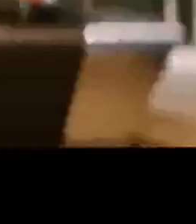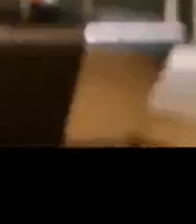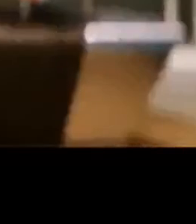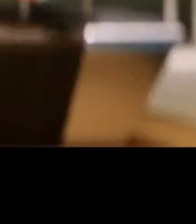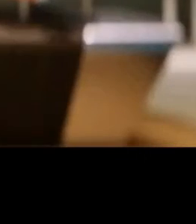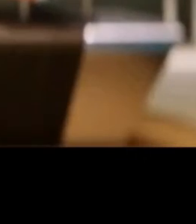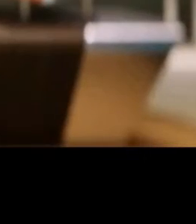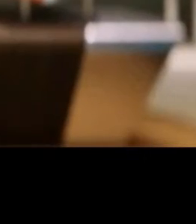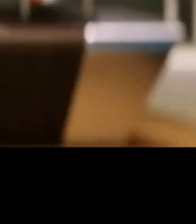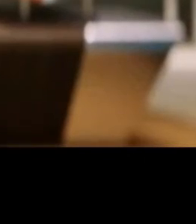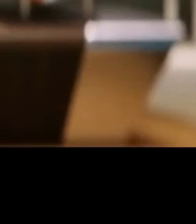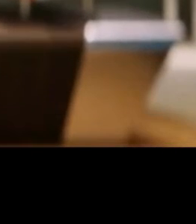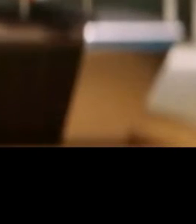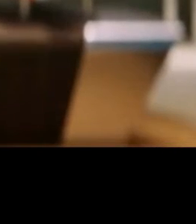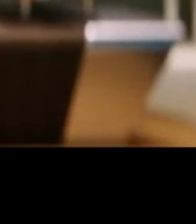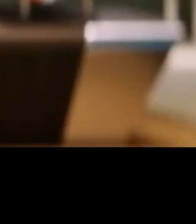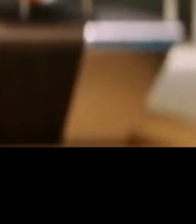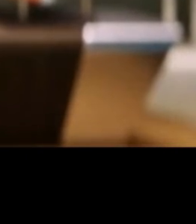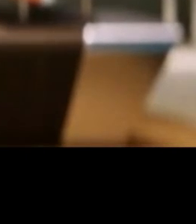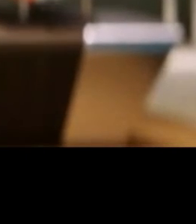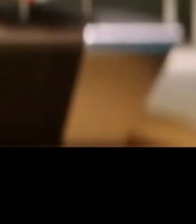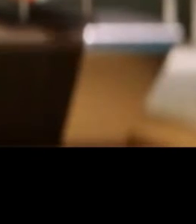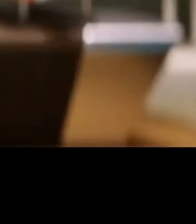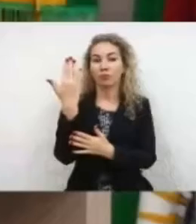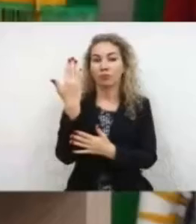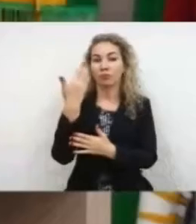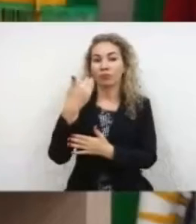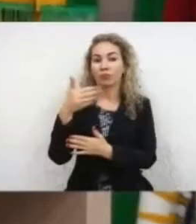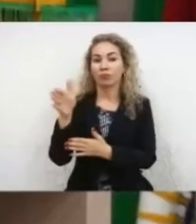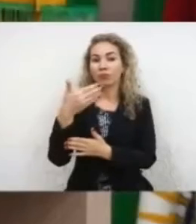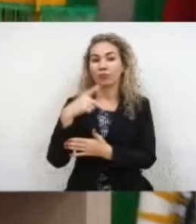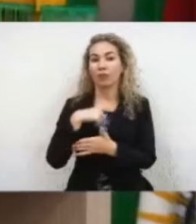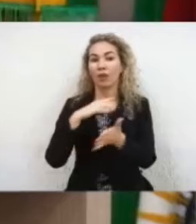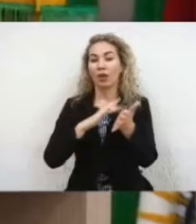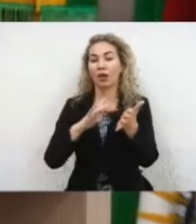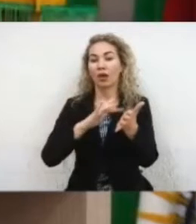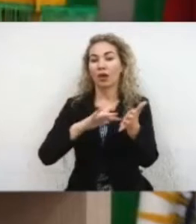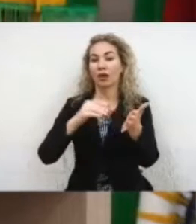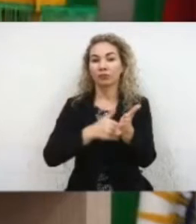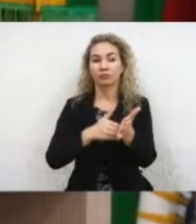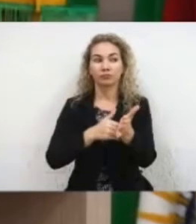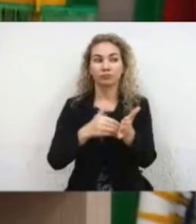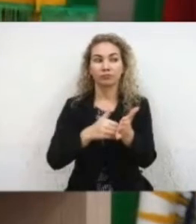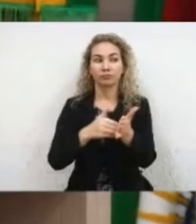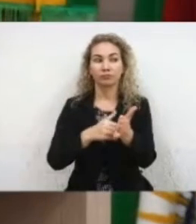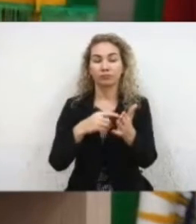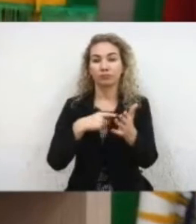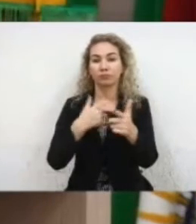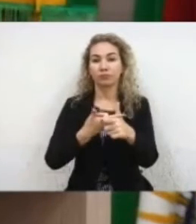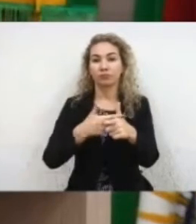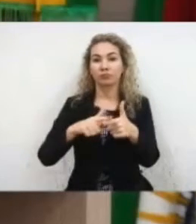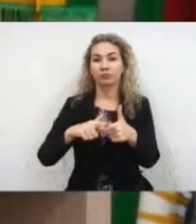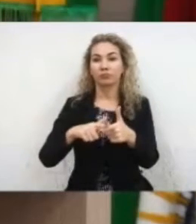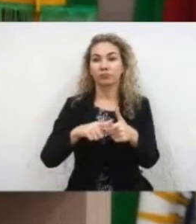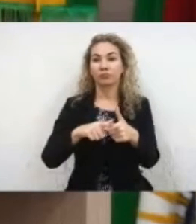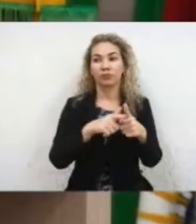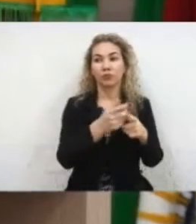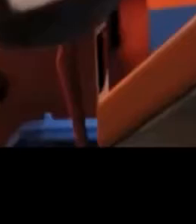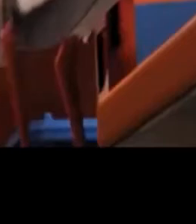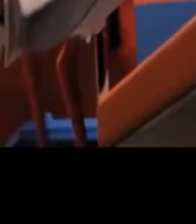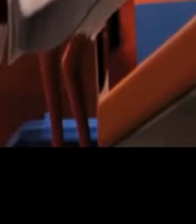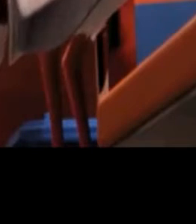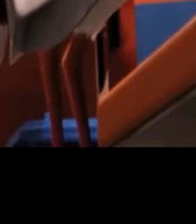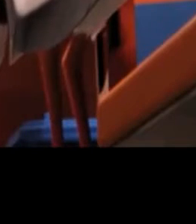trabalho? Em nome da transparência, retire aquela porta codificada que foi colocada lá em cima, que dividiu o